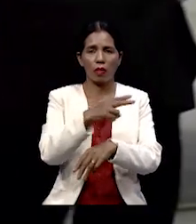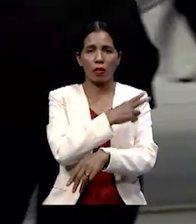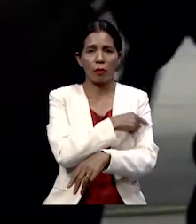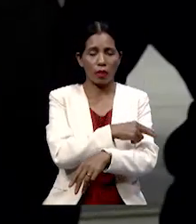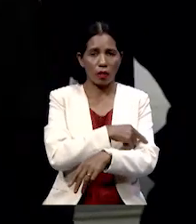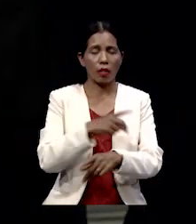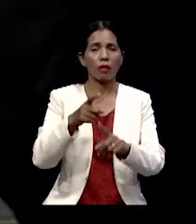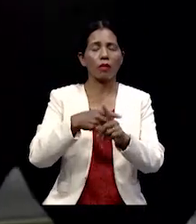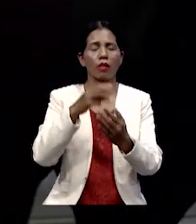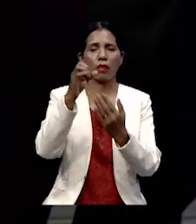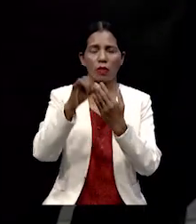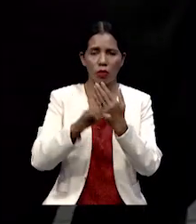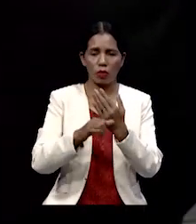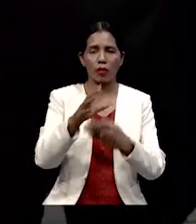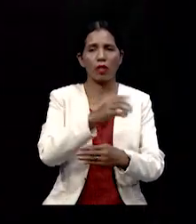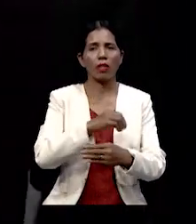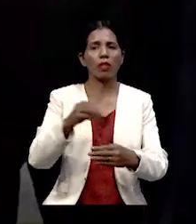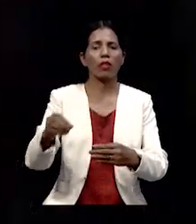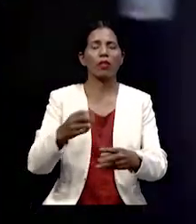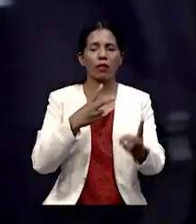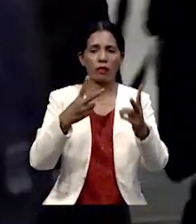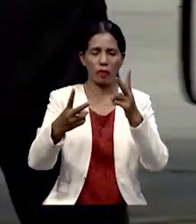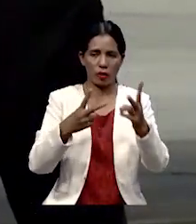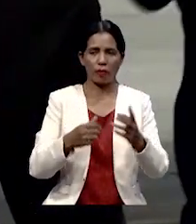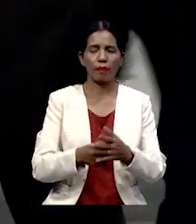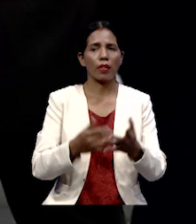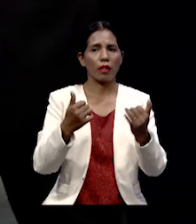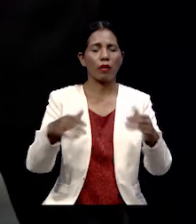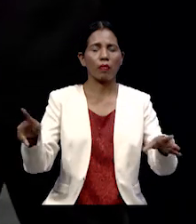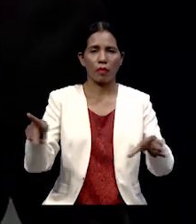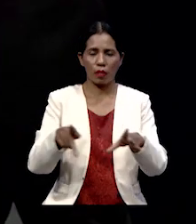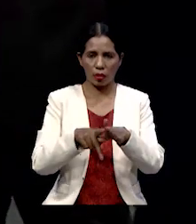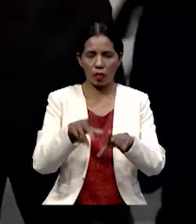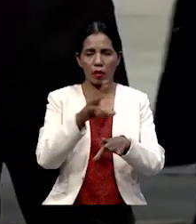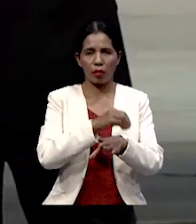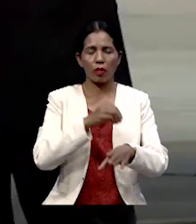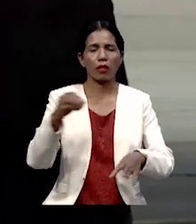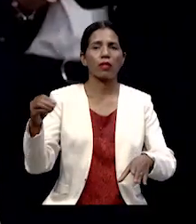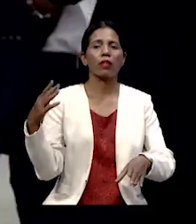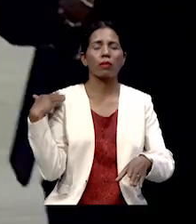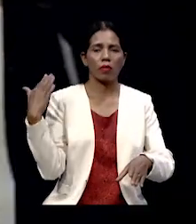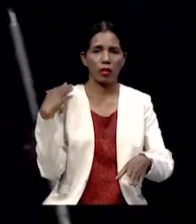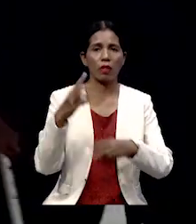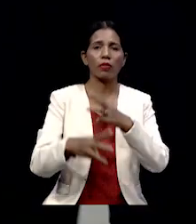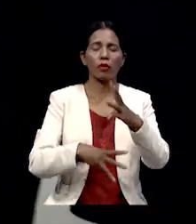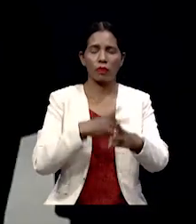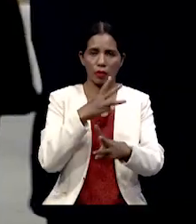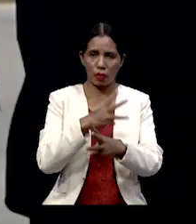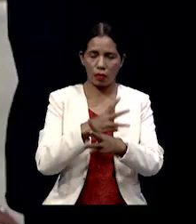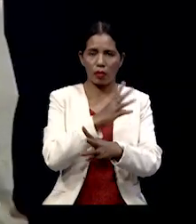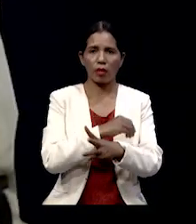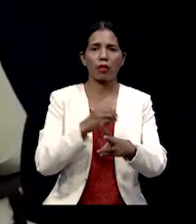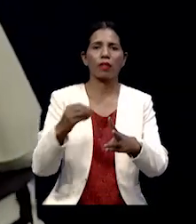roda no Bengala kai tongka durante nia viazen. Alain de participa ia jornal mundial juventude, Papa mo se reuni ho